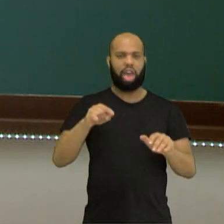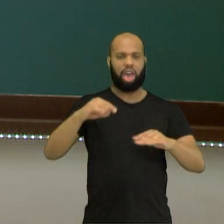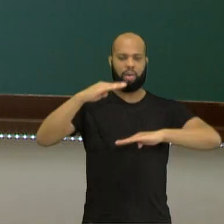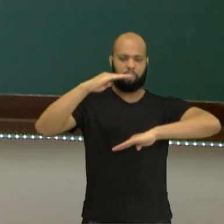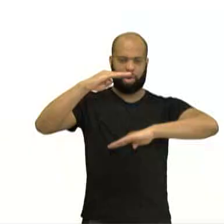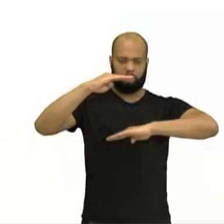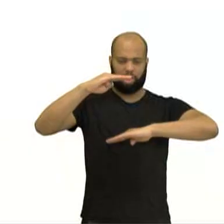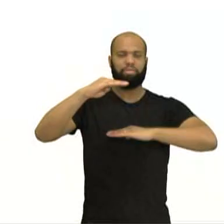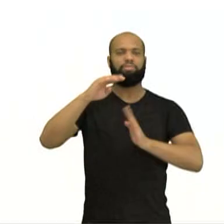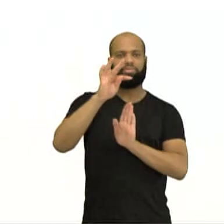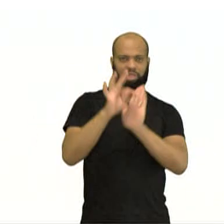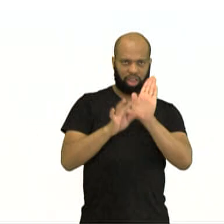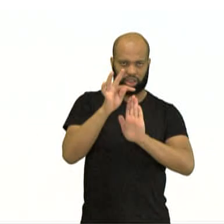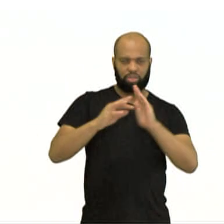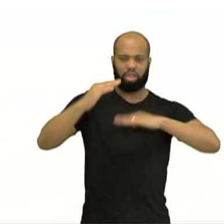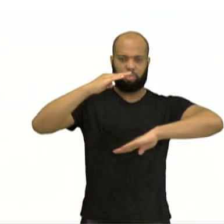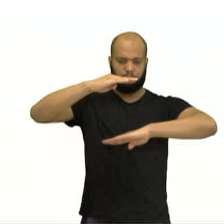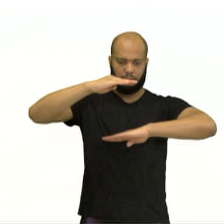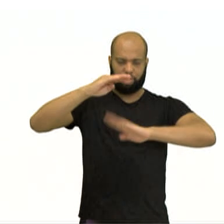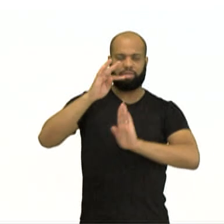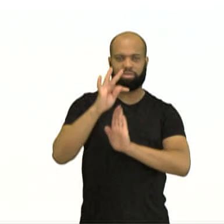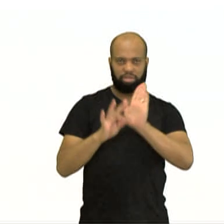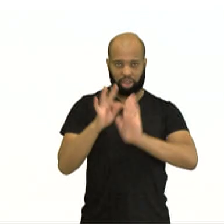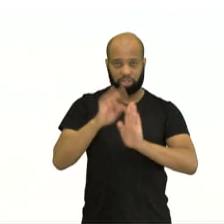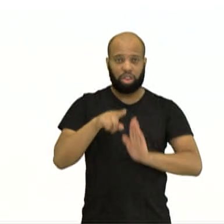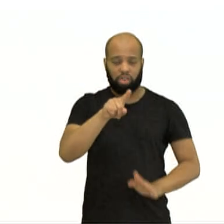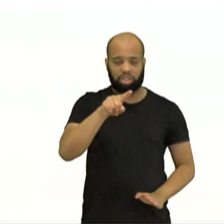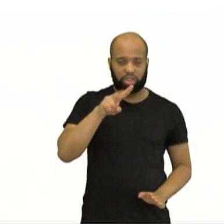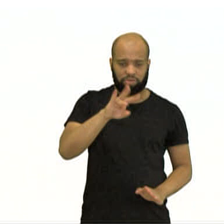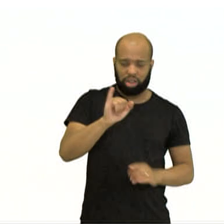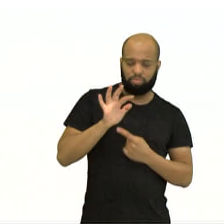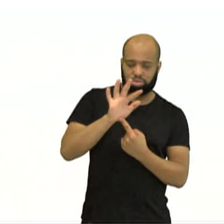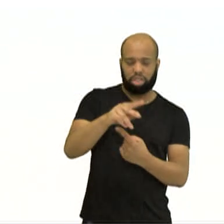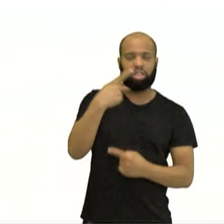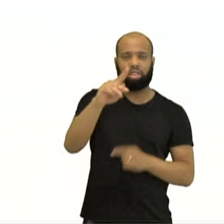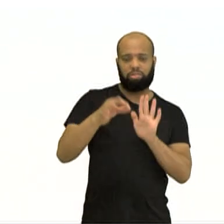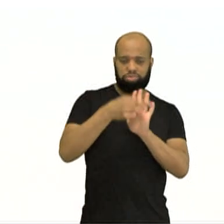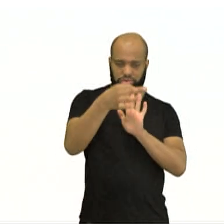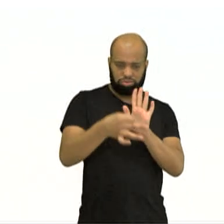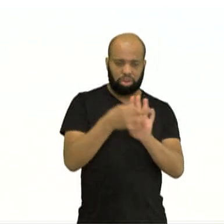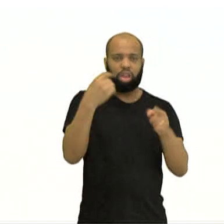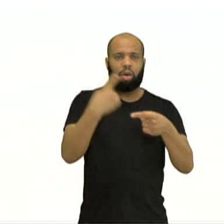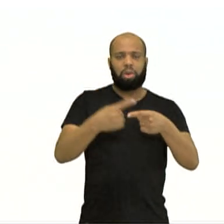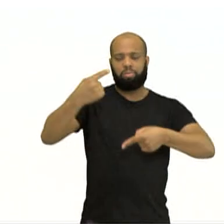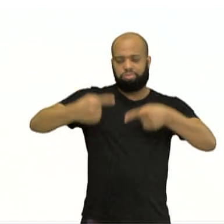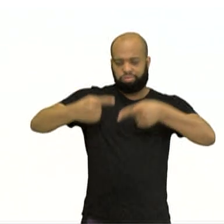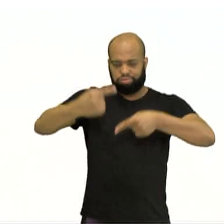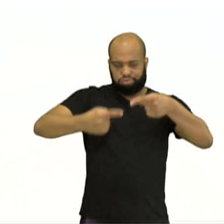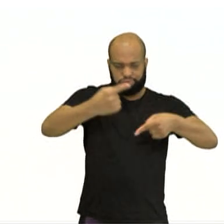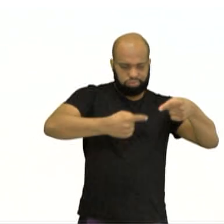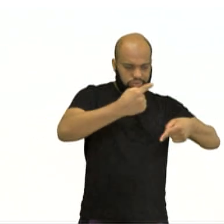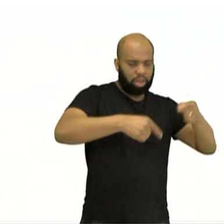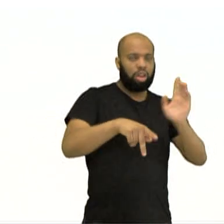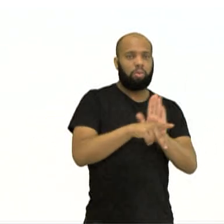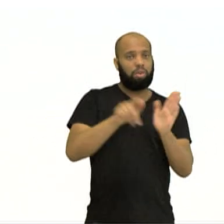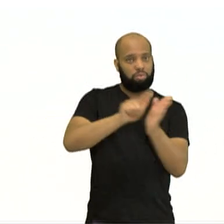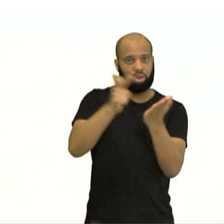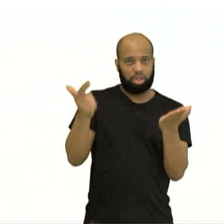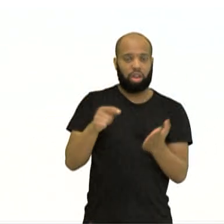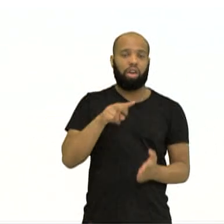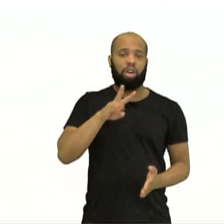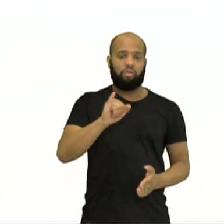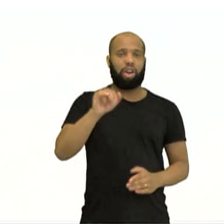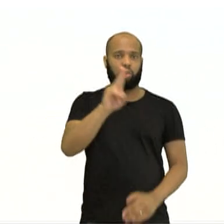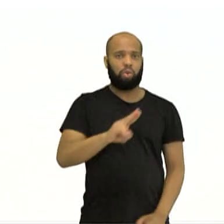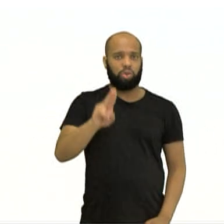texto, você vai expor a sua visão, lembrando que nós estamos fazendo um debate, uma discussão para o jornal, então é